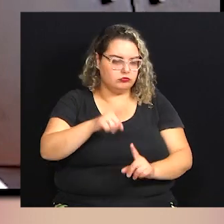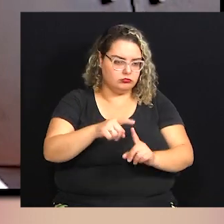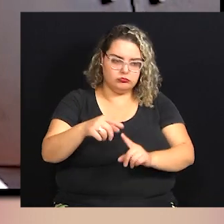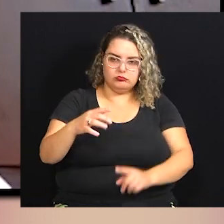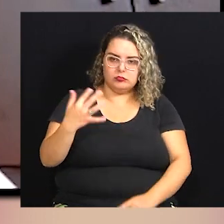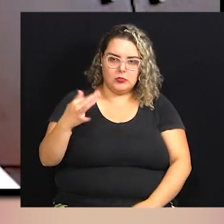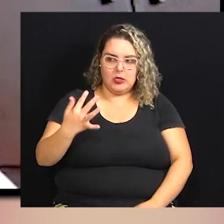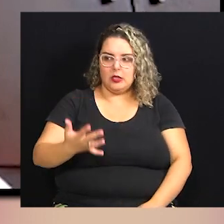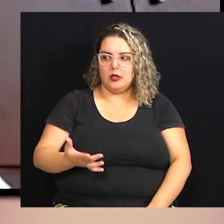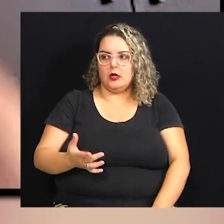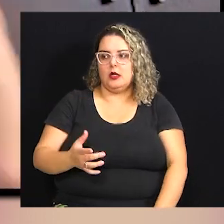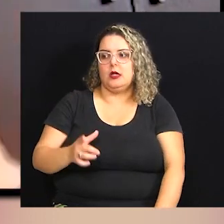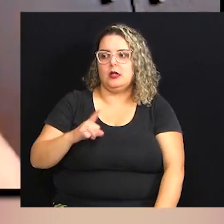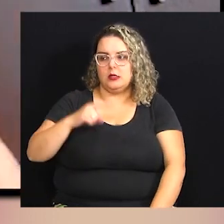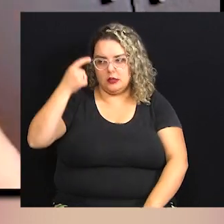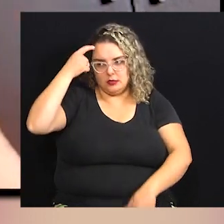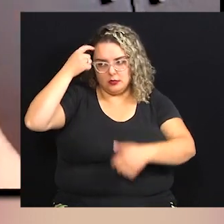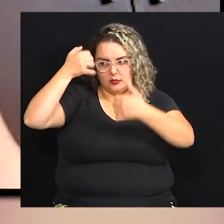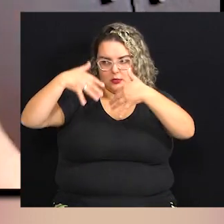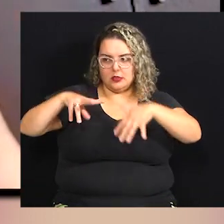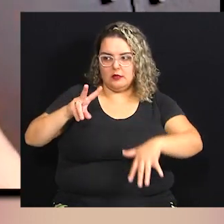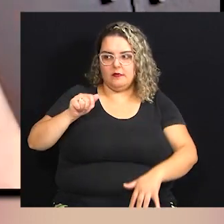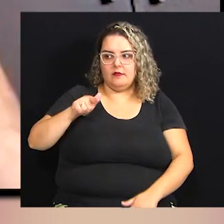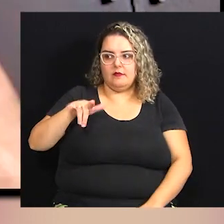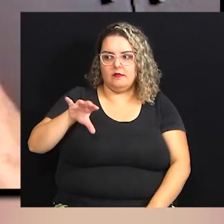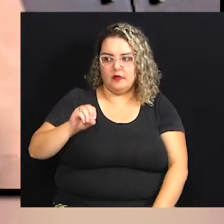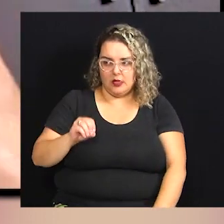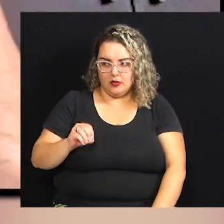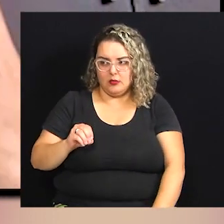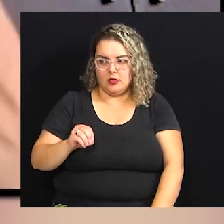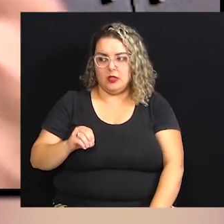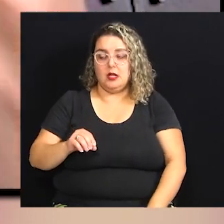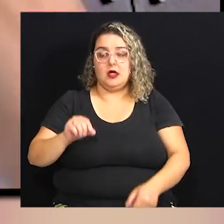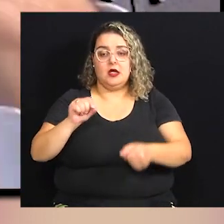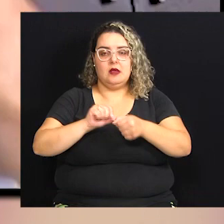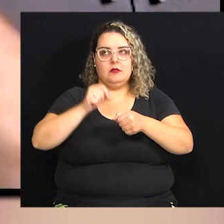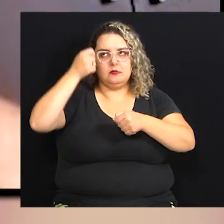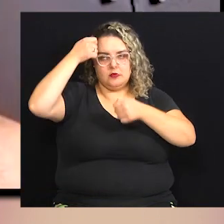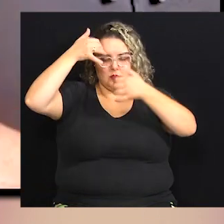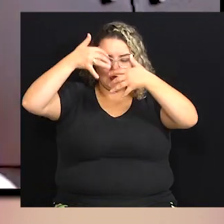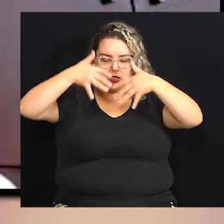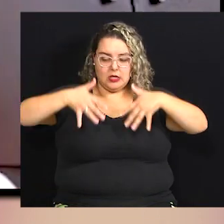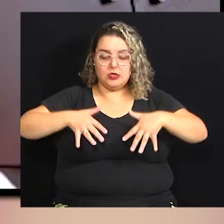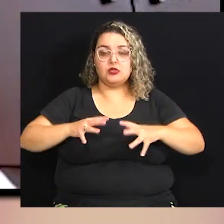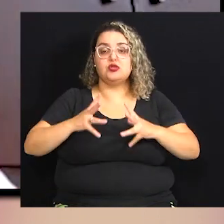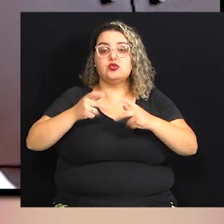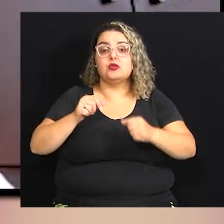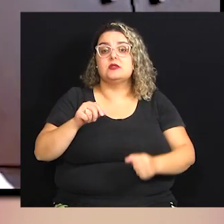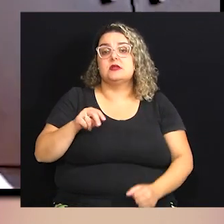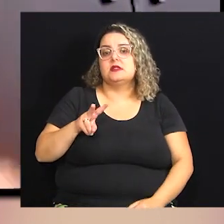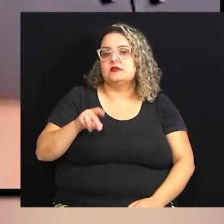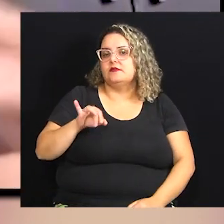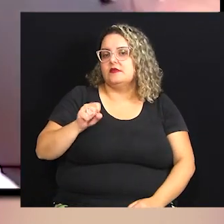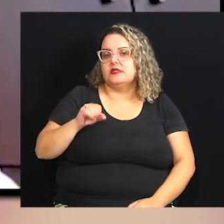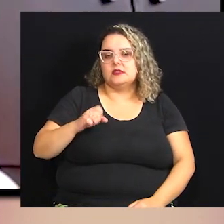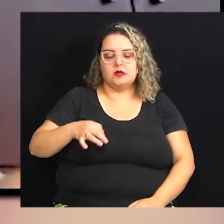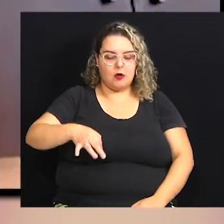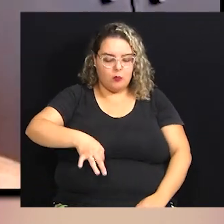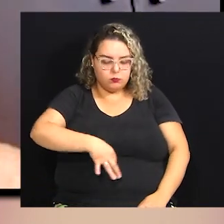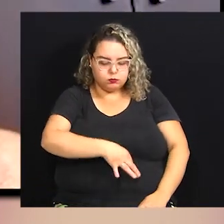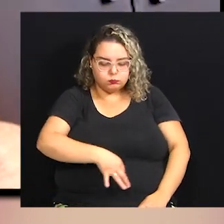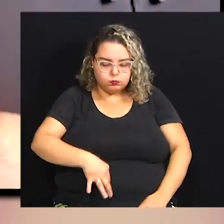O paciente, a gente tem um nervo, chama nervo vago. Esse nervo vago, ele faz a inervação de todas as vísceras, então